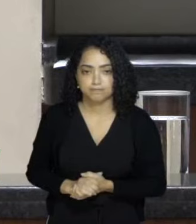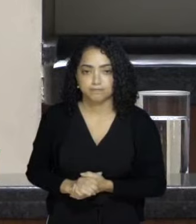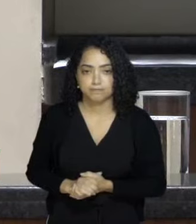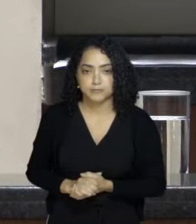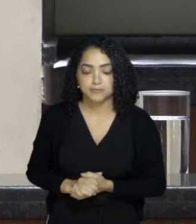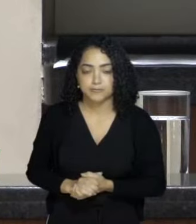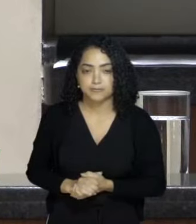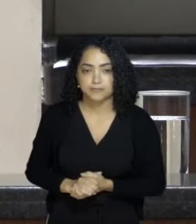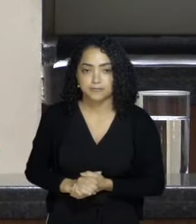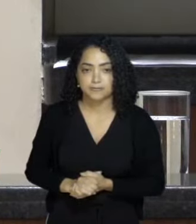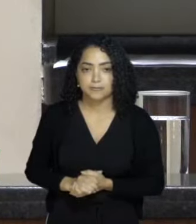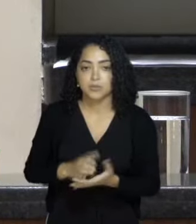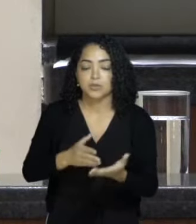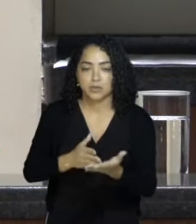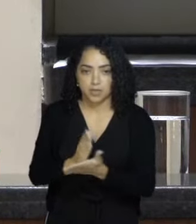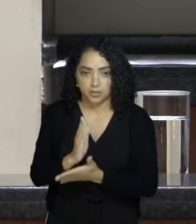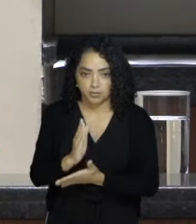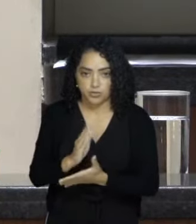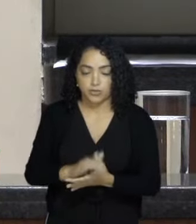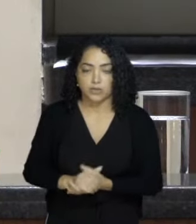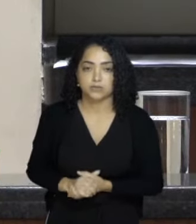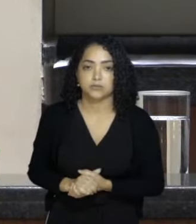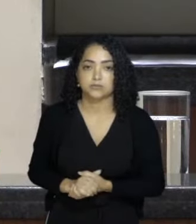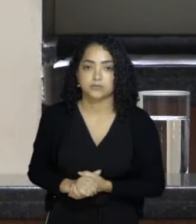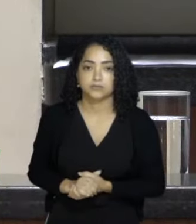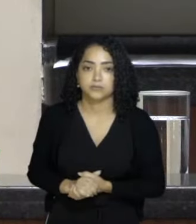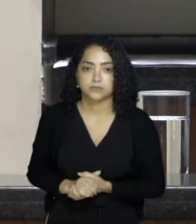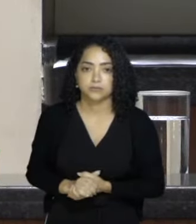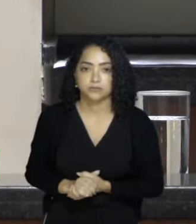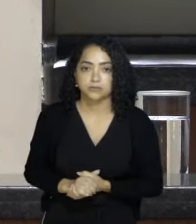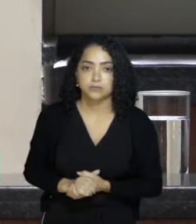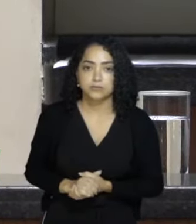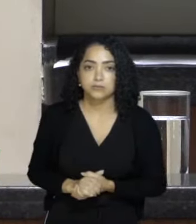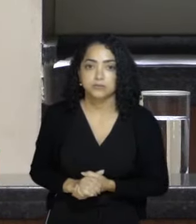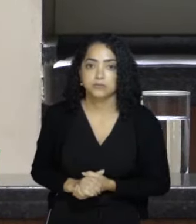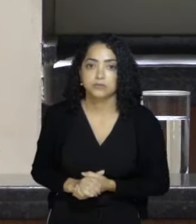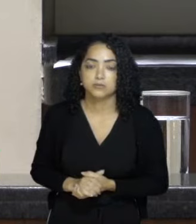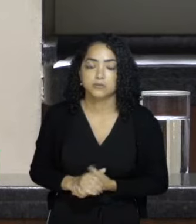encontra. Aprovado por unanimidade. Moção